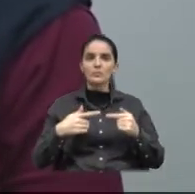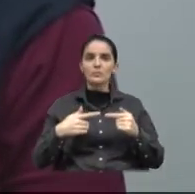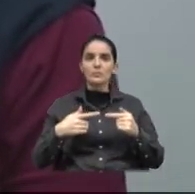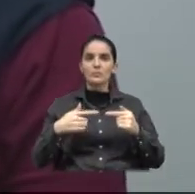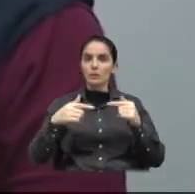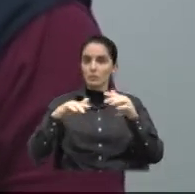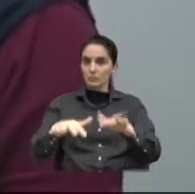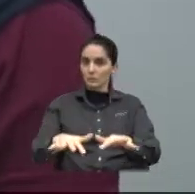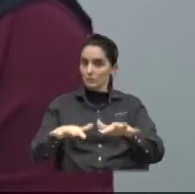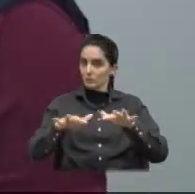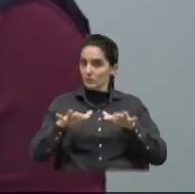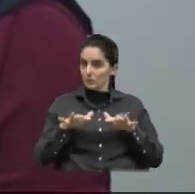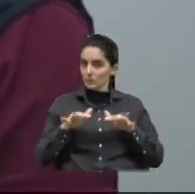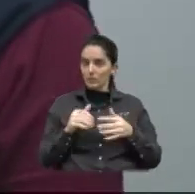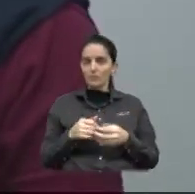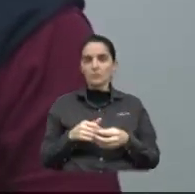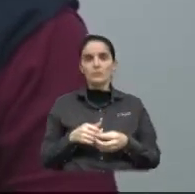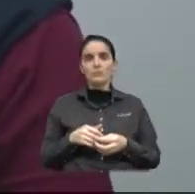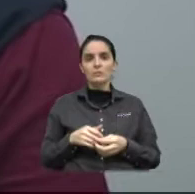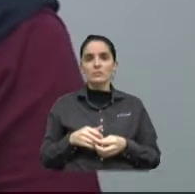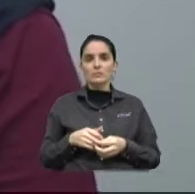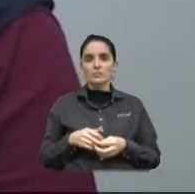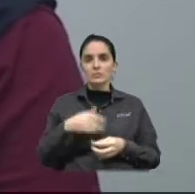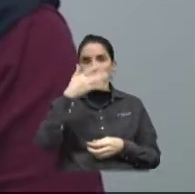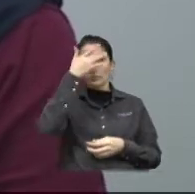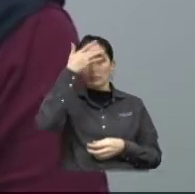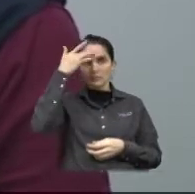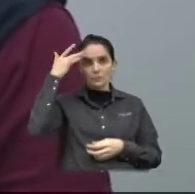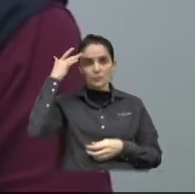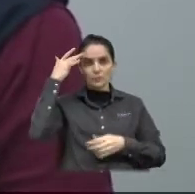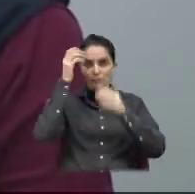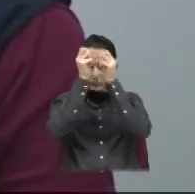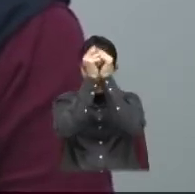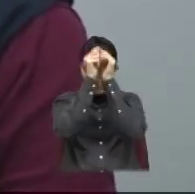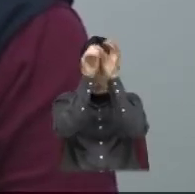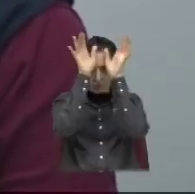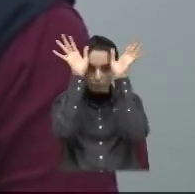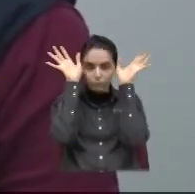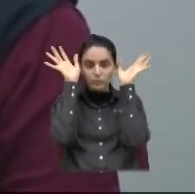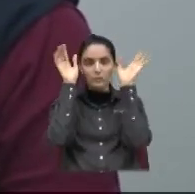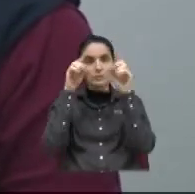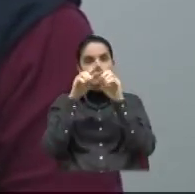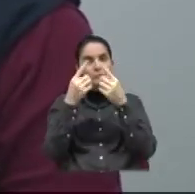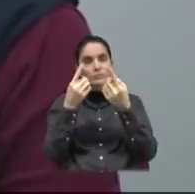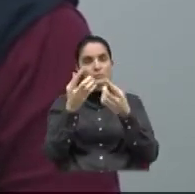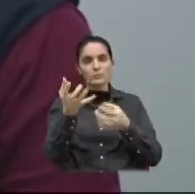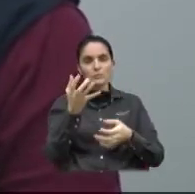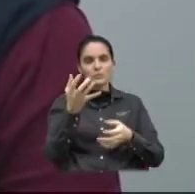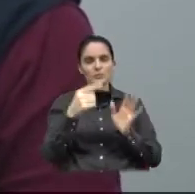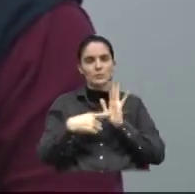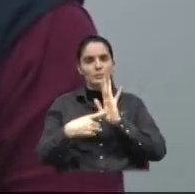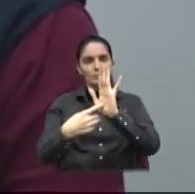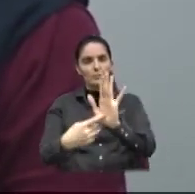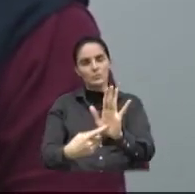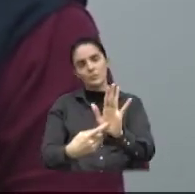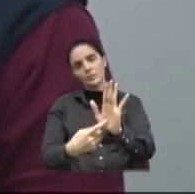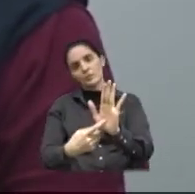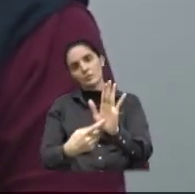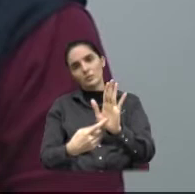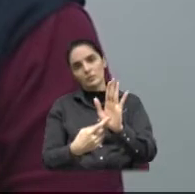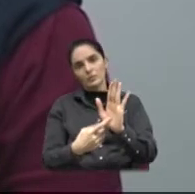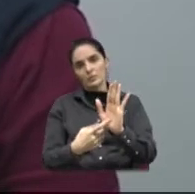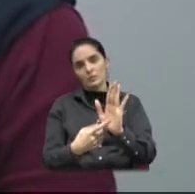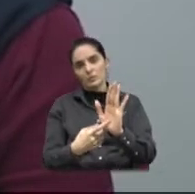tem uma mente fechada mas que está em busca de apresentar também